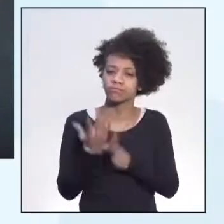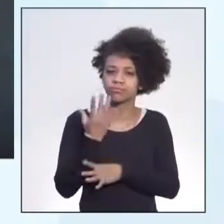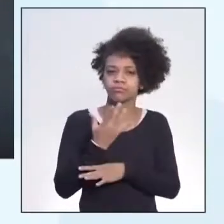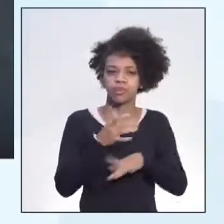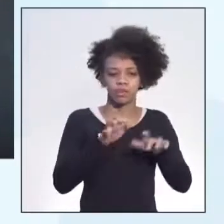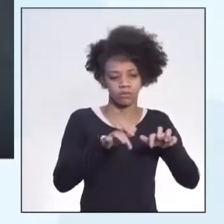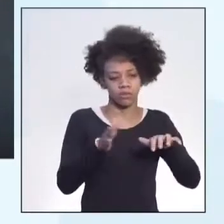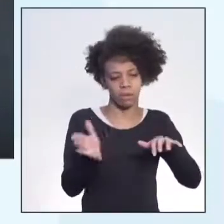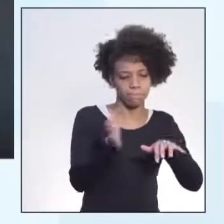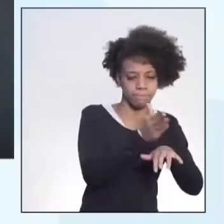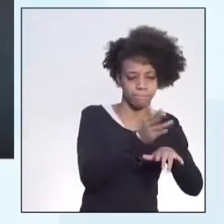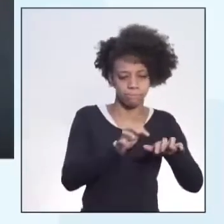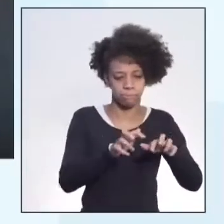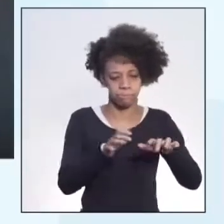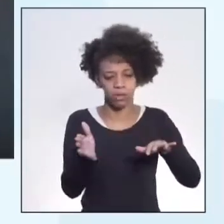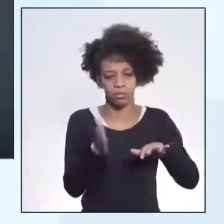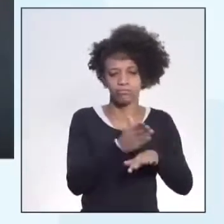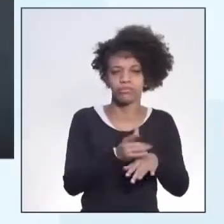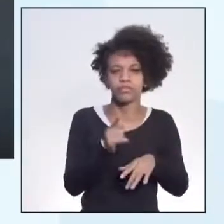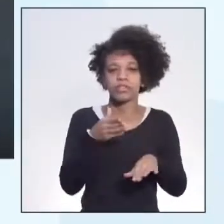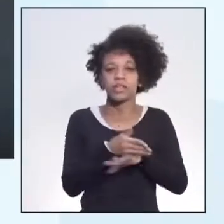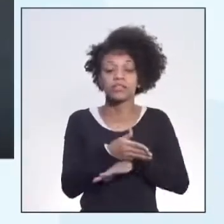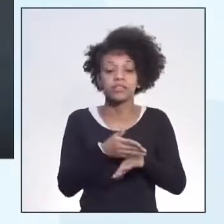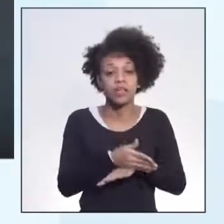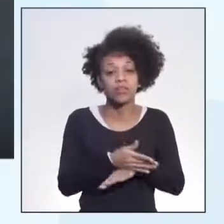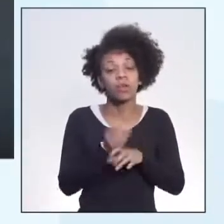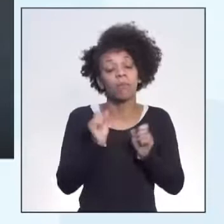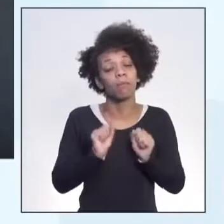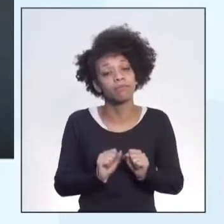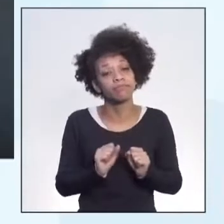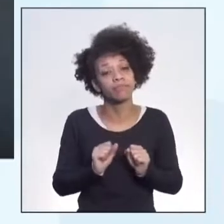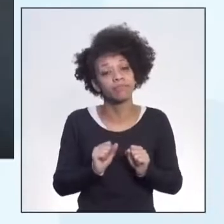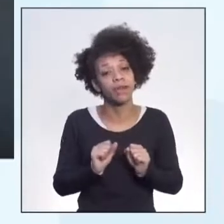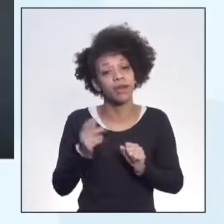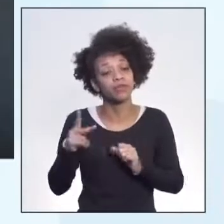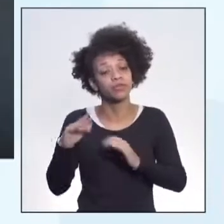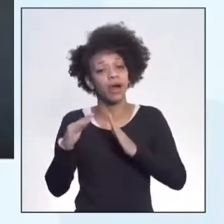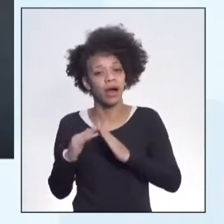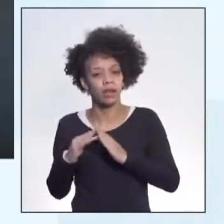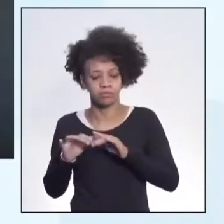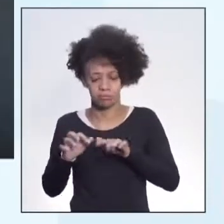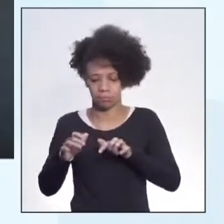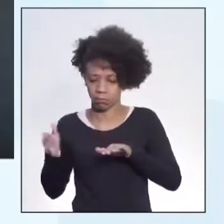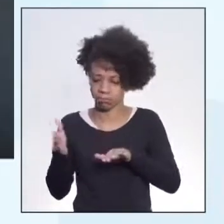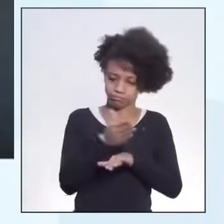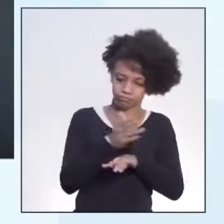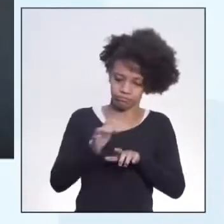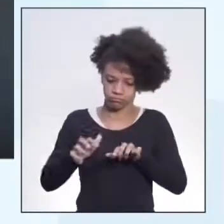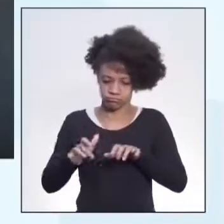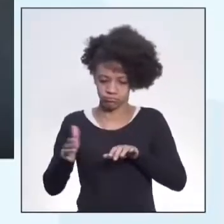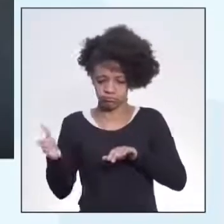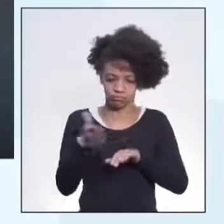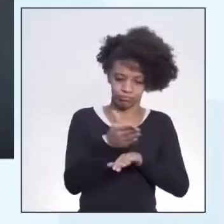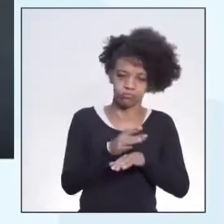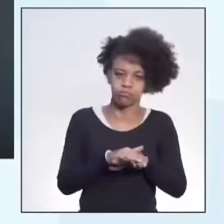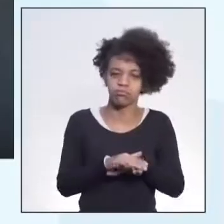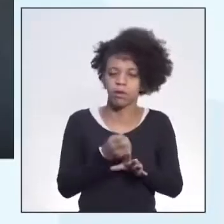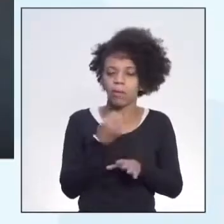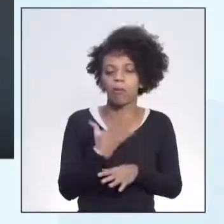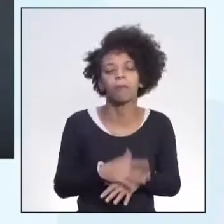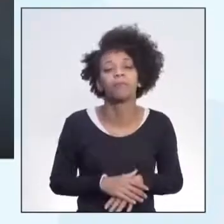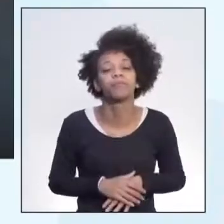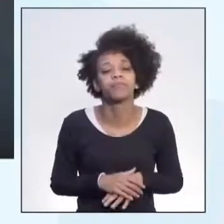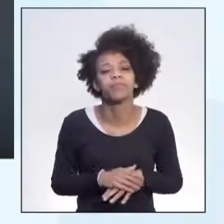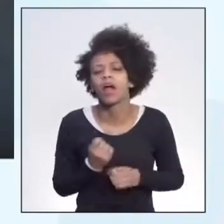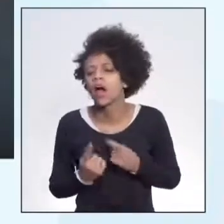coisa moderna. Imagina você ter acesso, você poder ter na sua casa uma máquina de escrever, né? Então é muito bacana. Algum